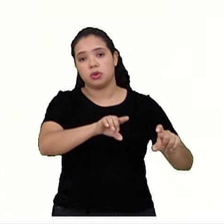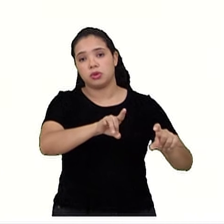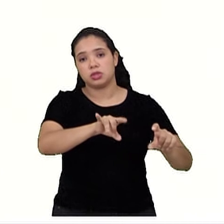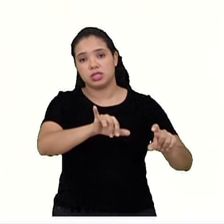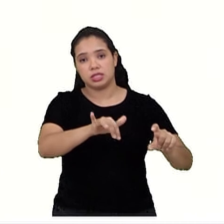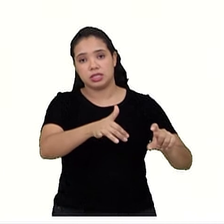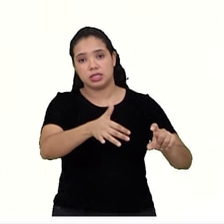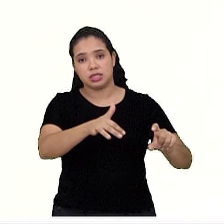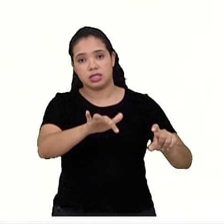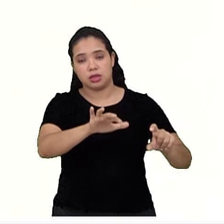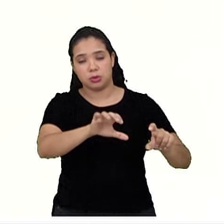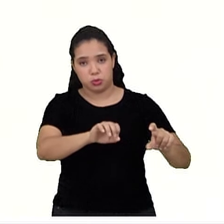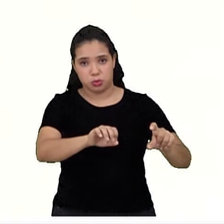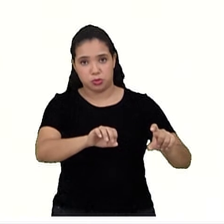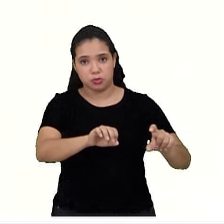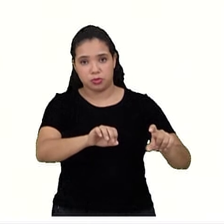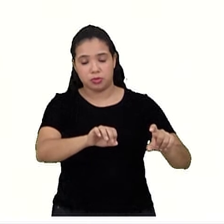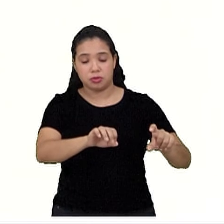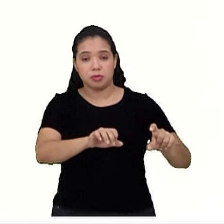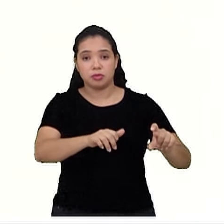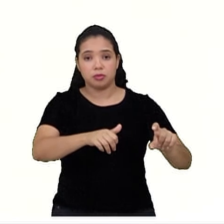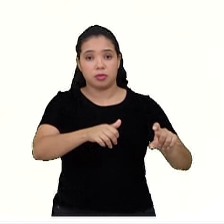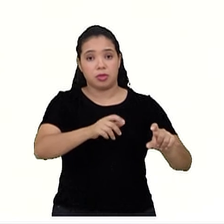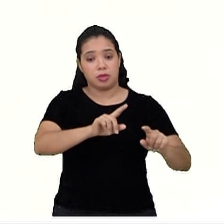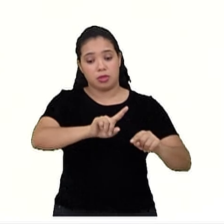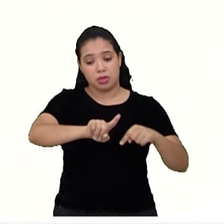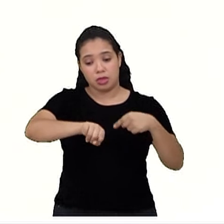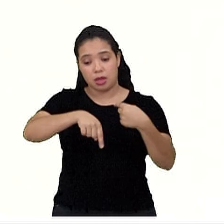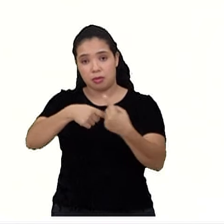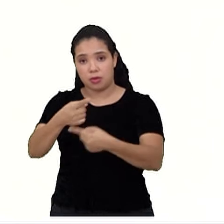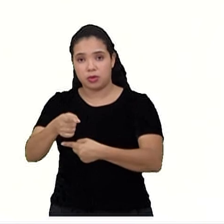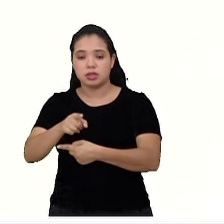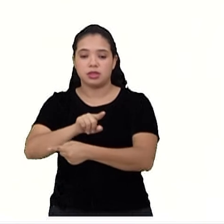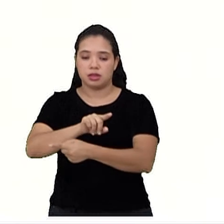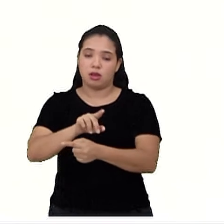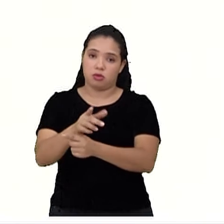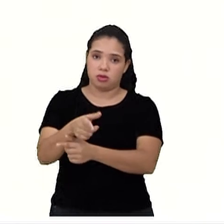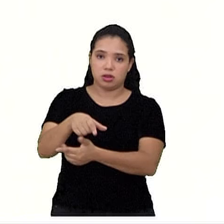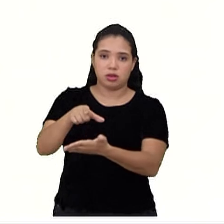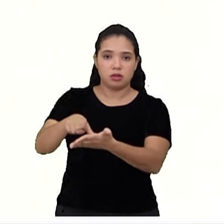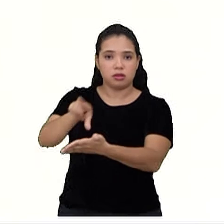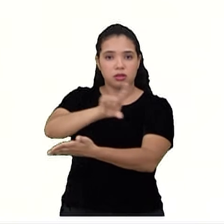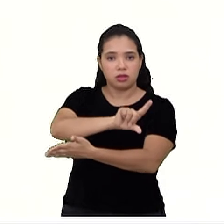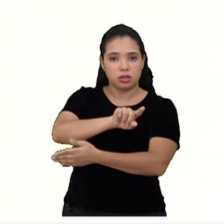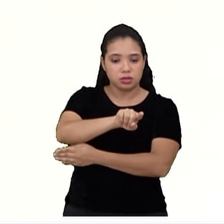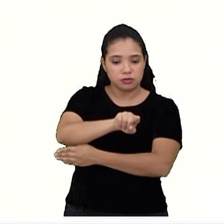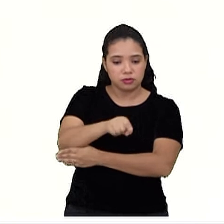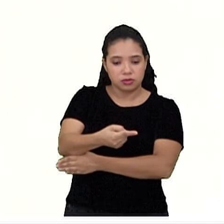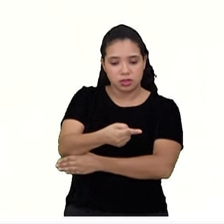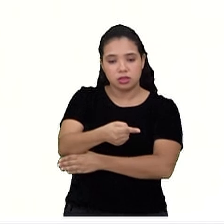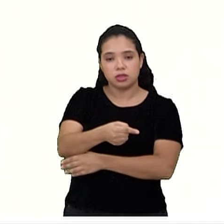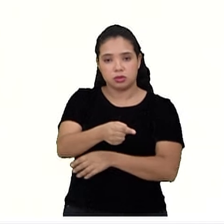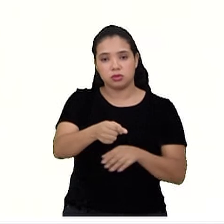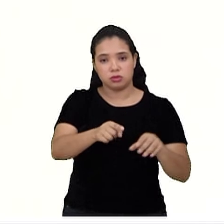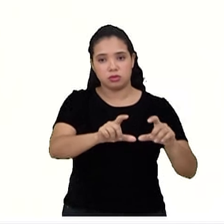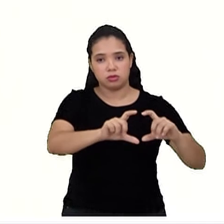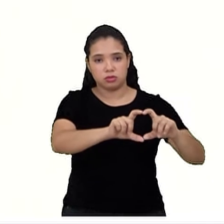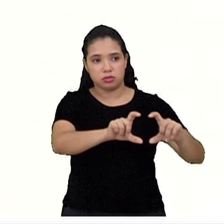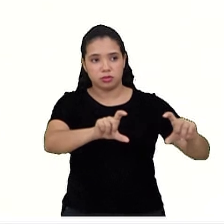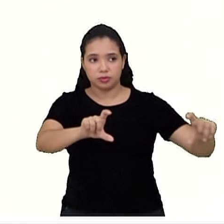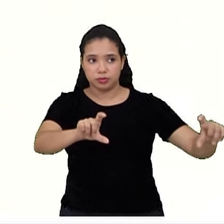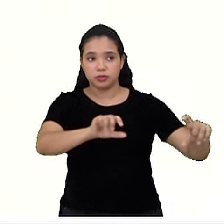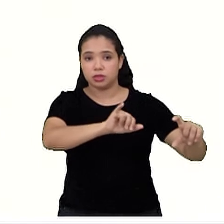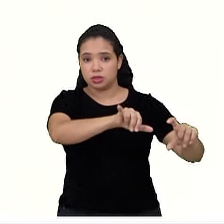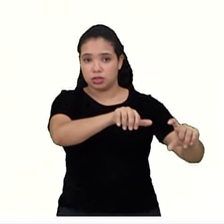primeiro. Então, depois da condição, vem a vírgula. If Jane studies, esta é a condição. Se